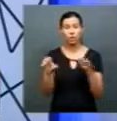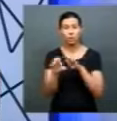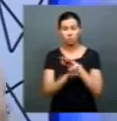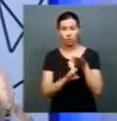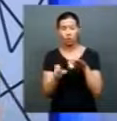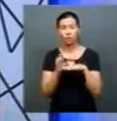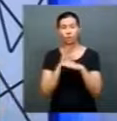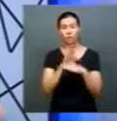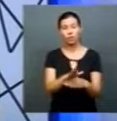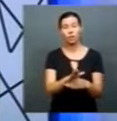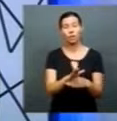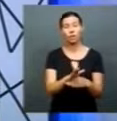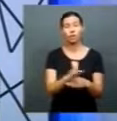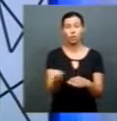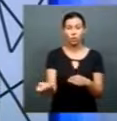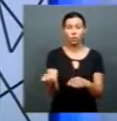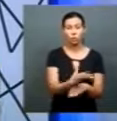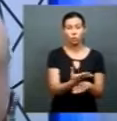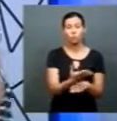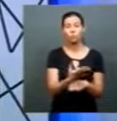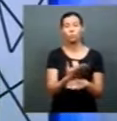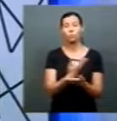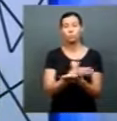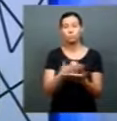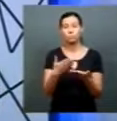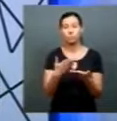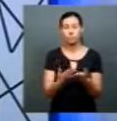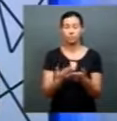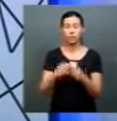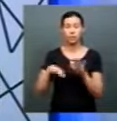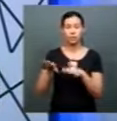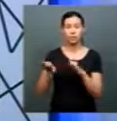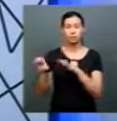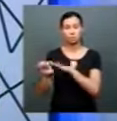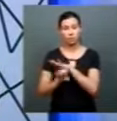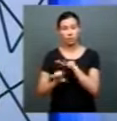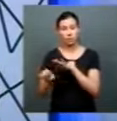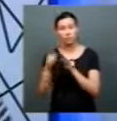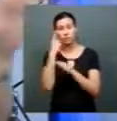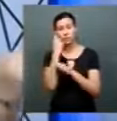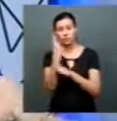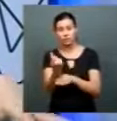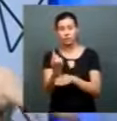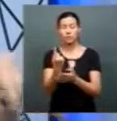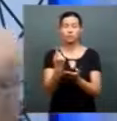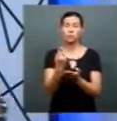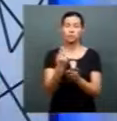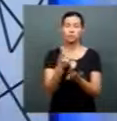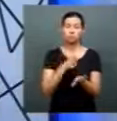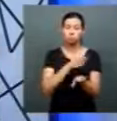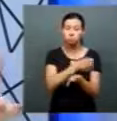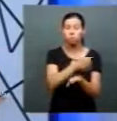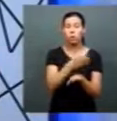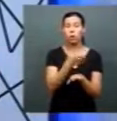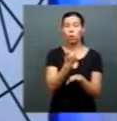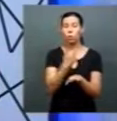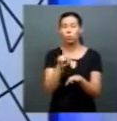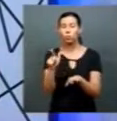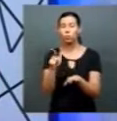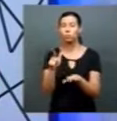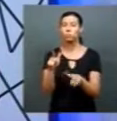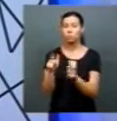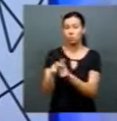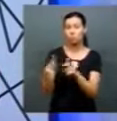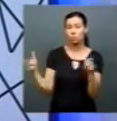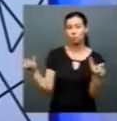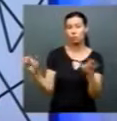novo mercado, podem ser as próprias empresas também. Por exemplo, a minha empresa, nós temos interesse em atuar em determinado segmento ou expandir nossos negócios. A gente